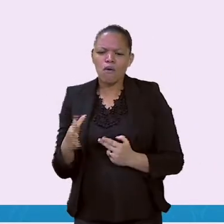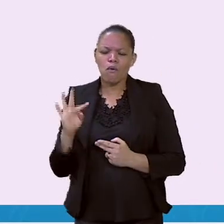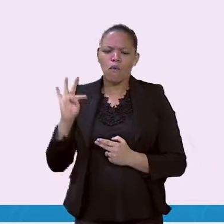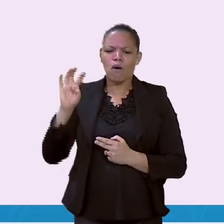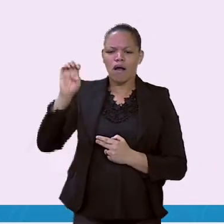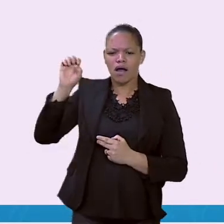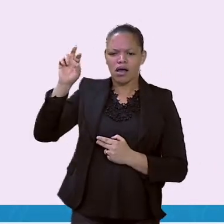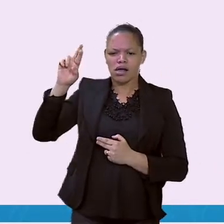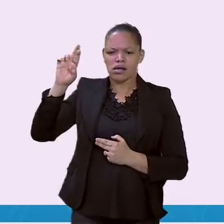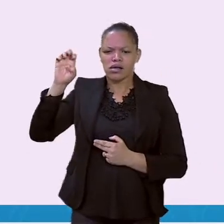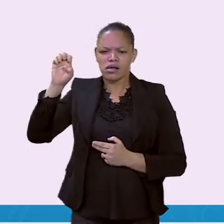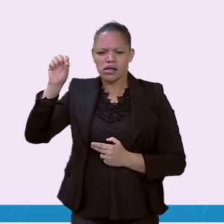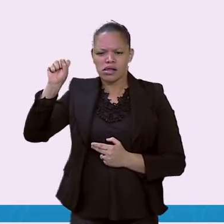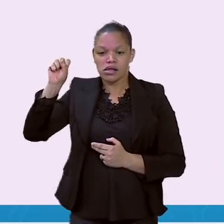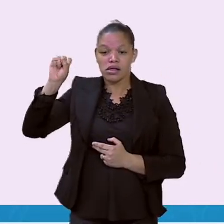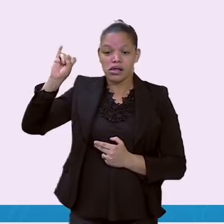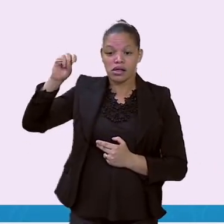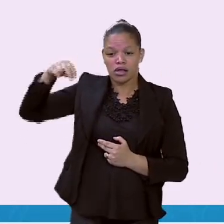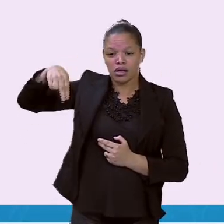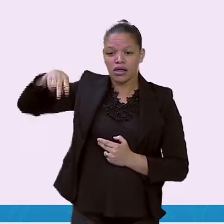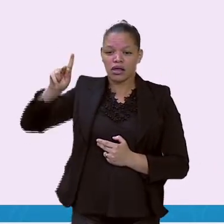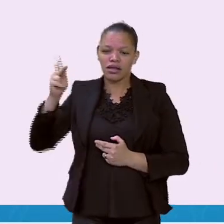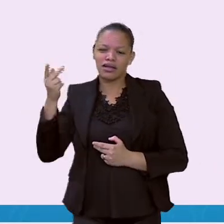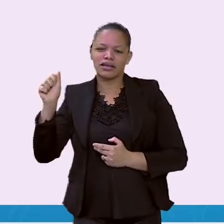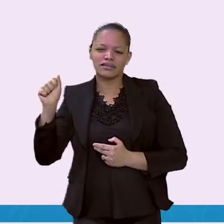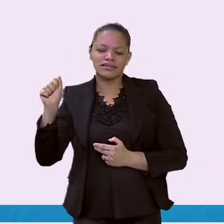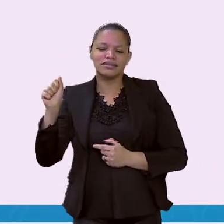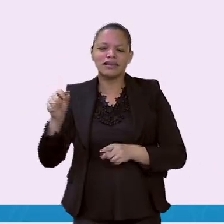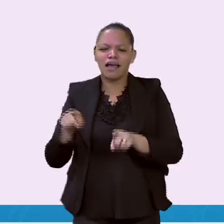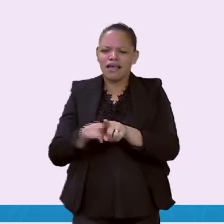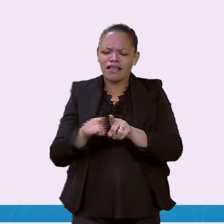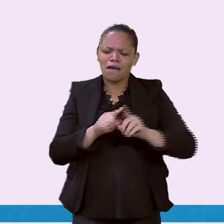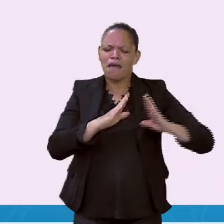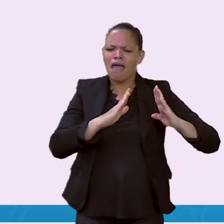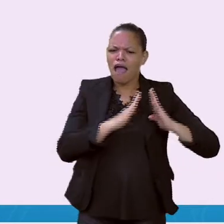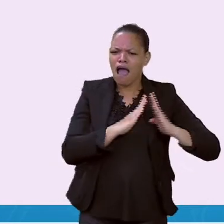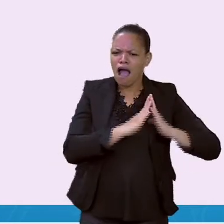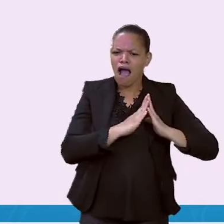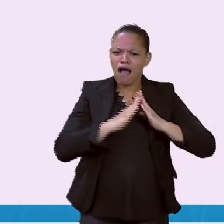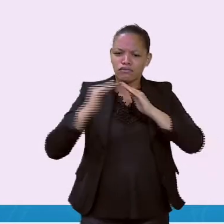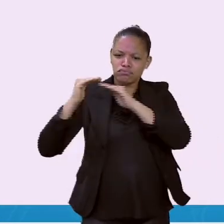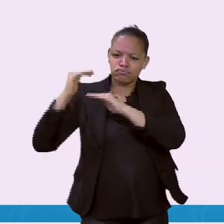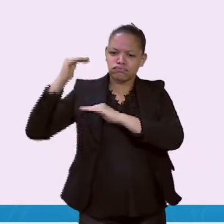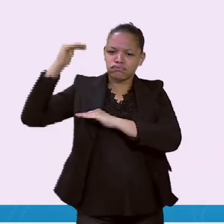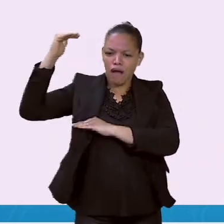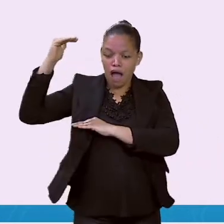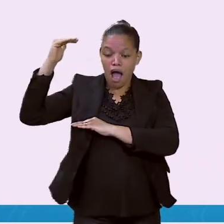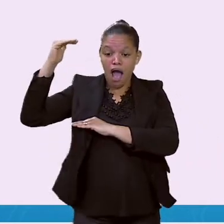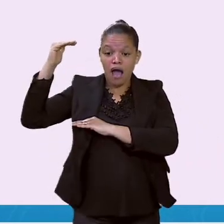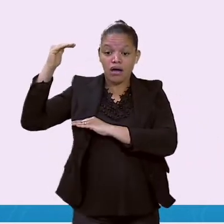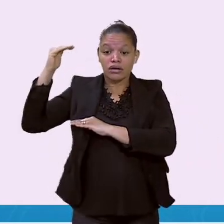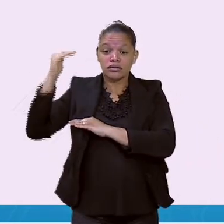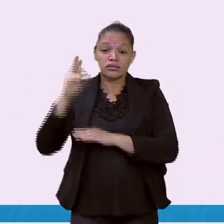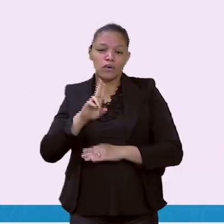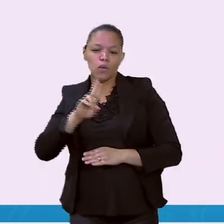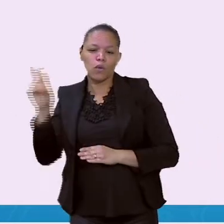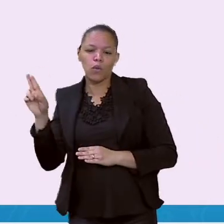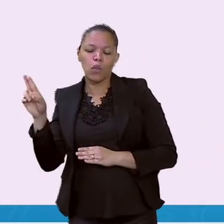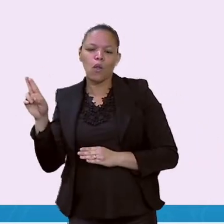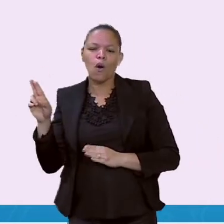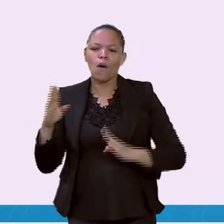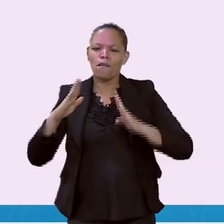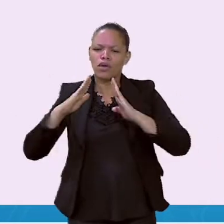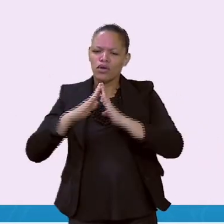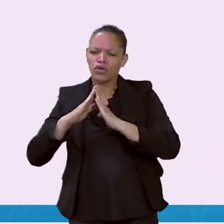casas altas como a do Catapimba, que tem escada dentro e chama sobrado. E tem a casa do